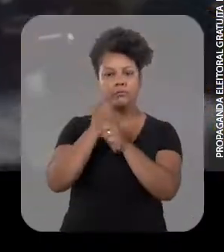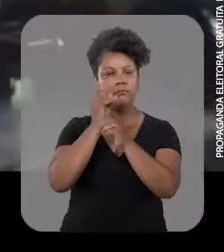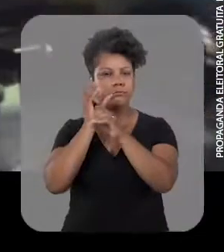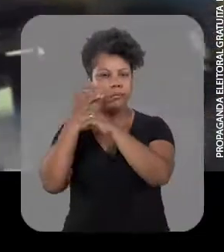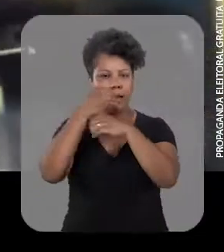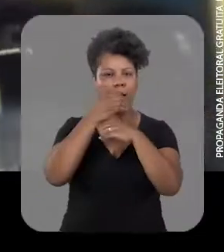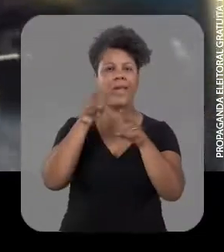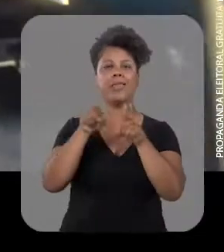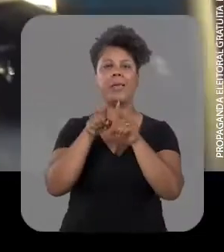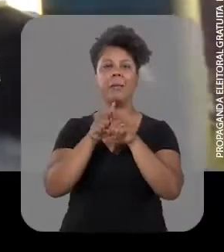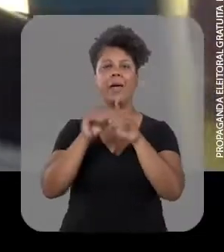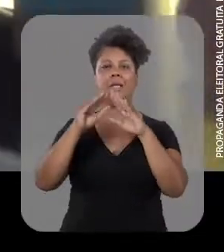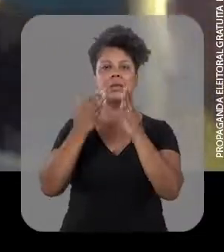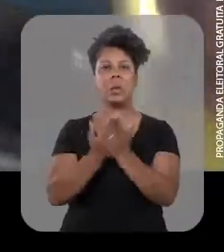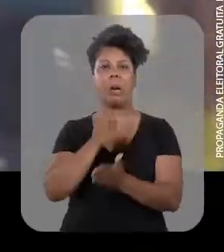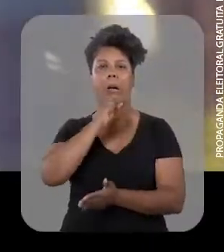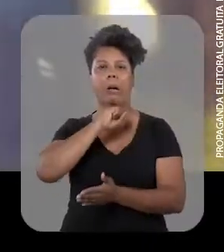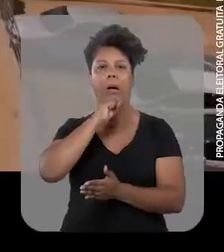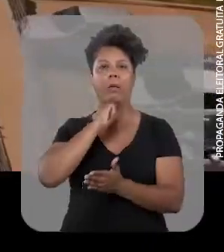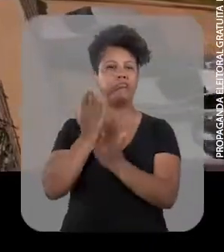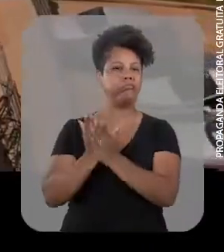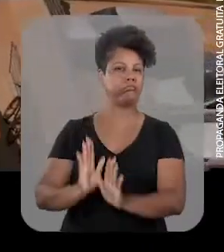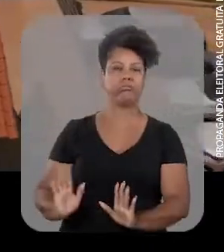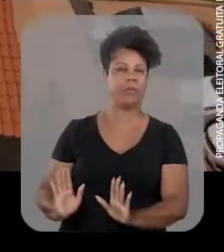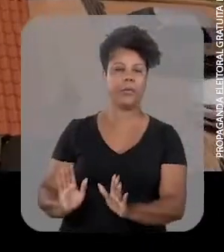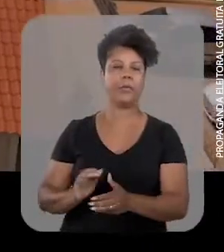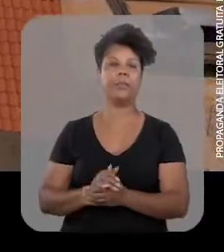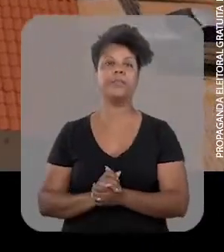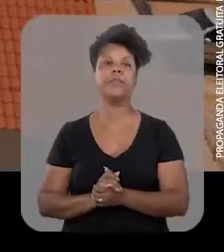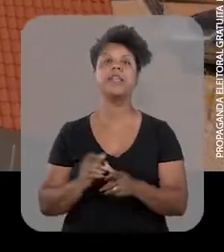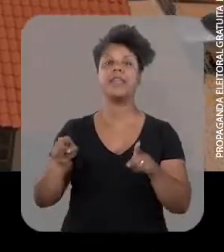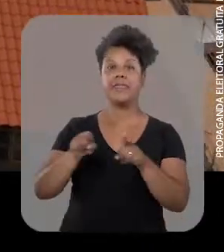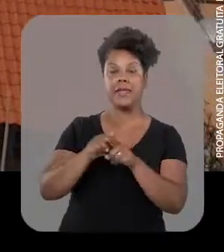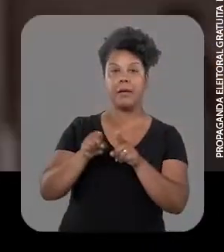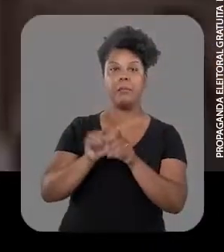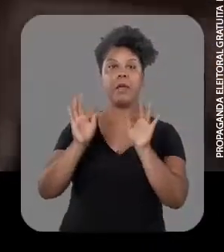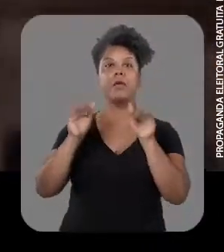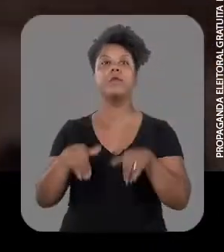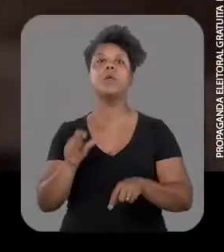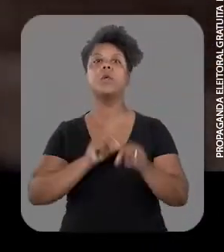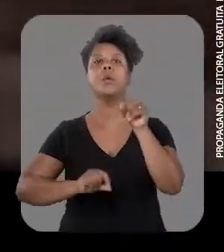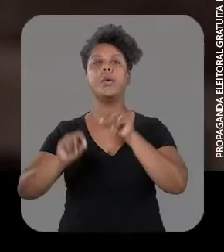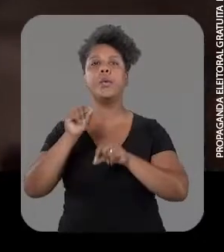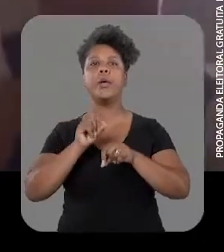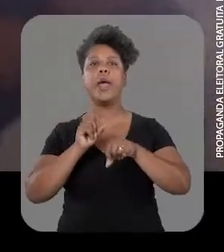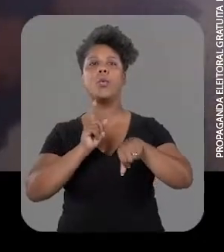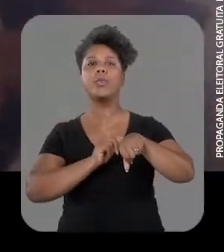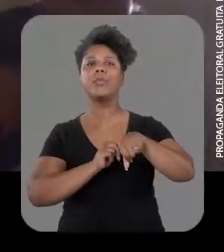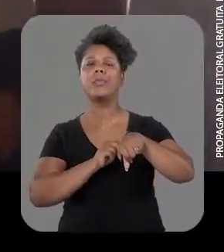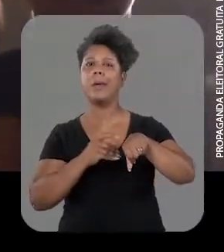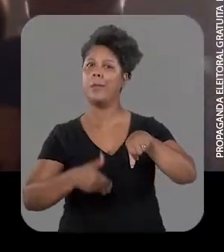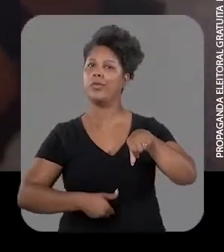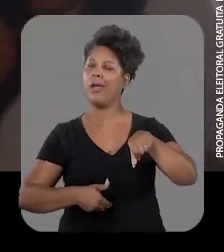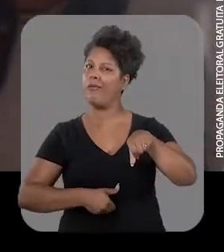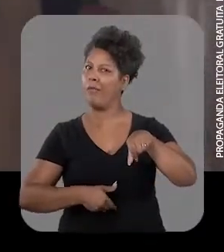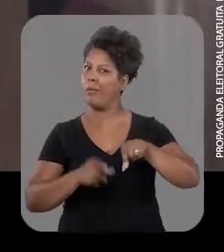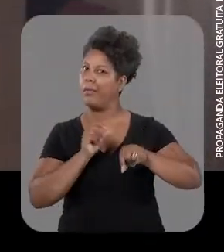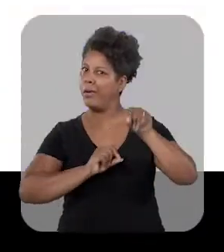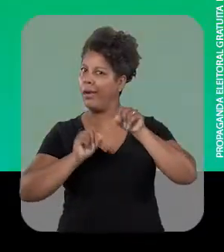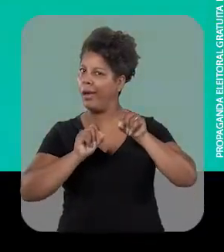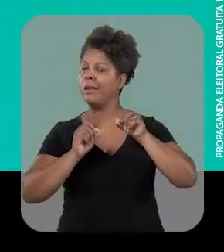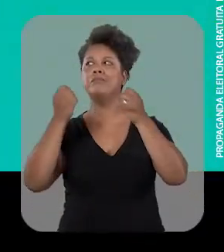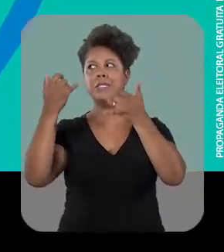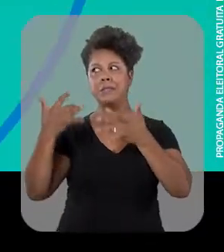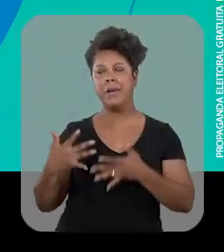estado, reconstruiu laboratórios e deu fim às escolas improvisadas de antes. Também teve fim o vergonhoso turno